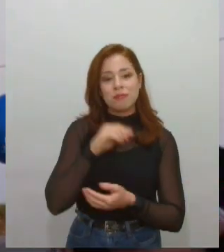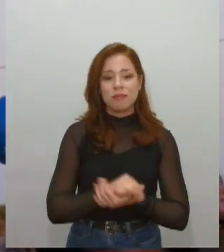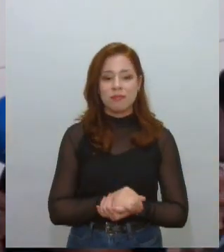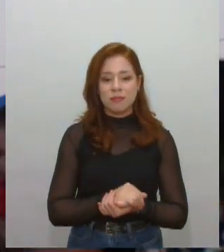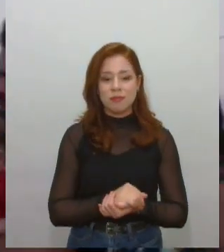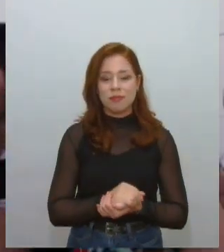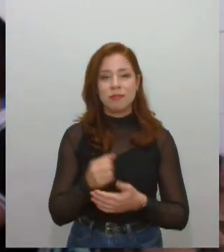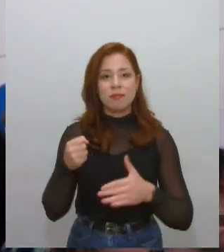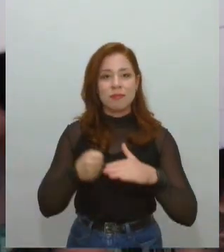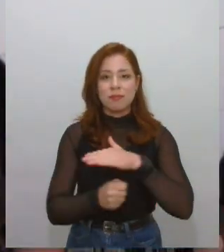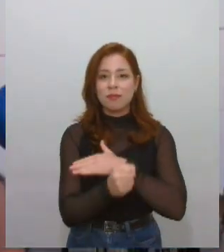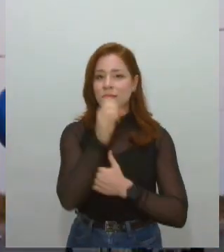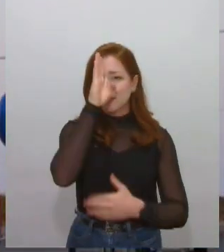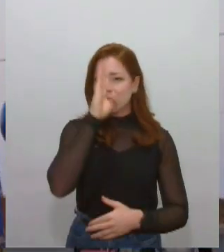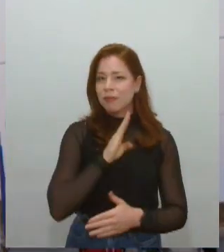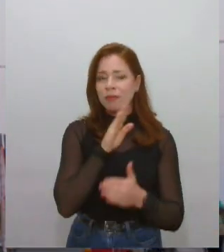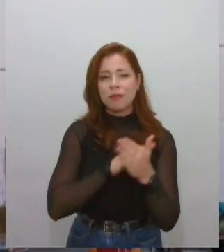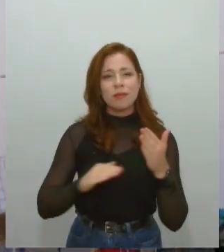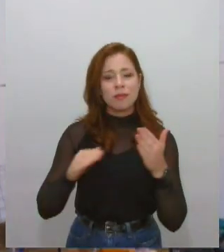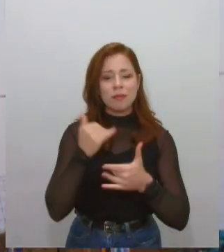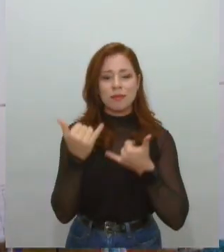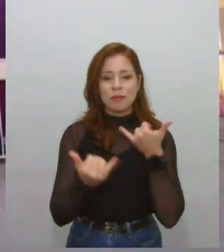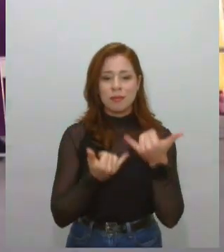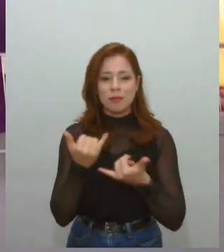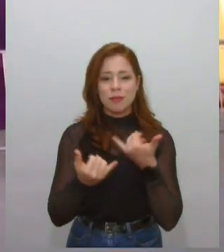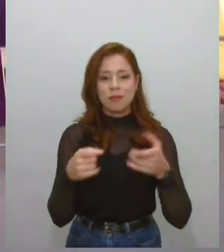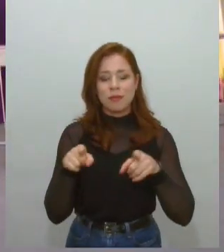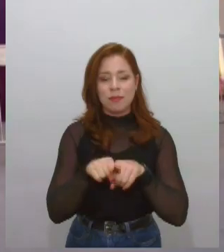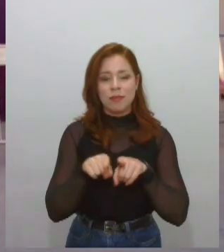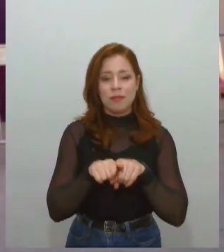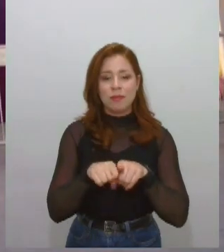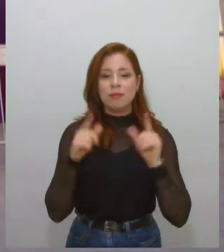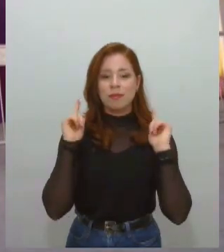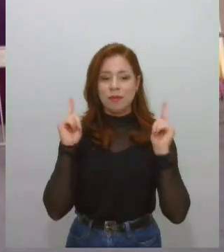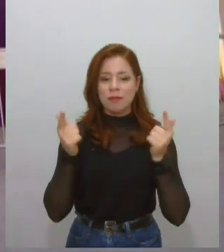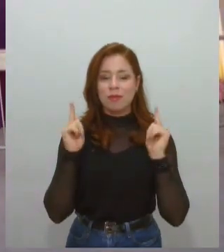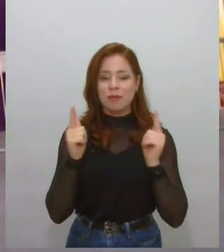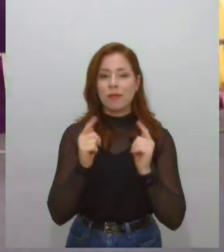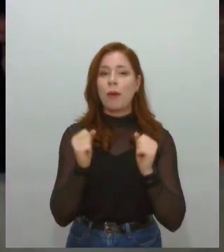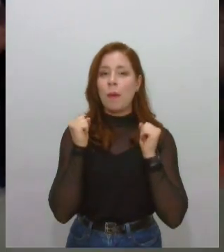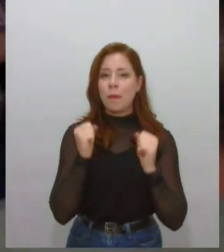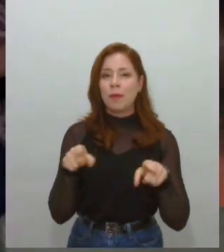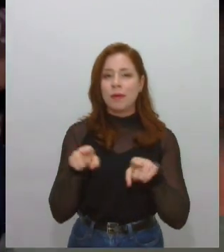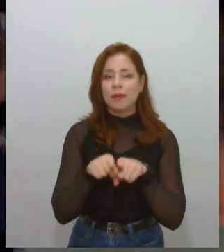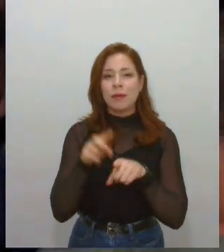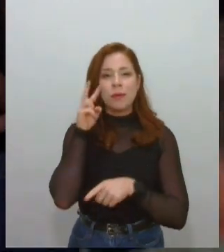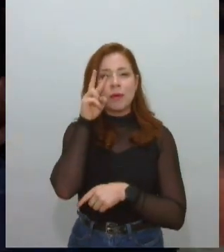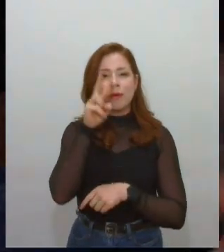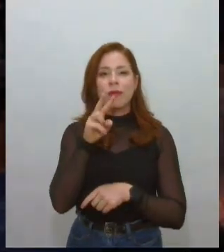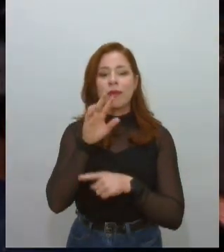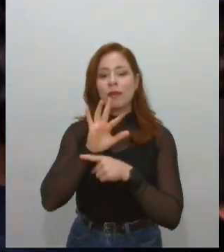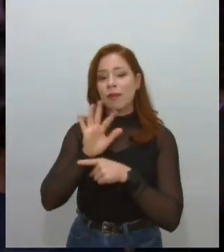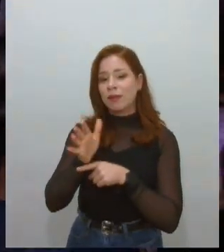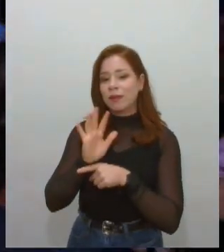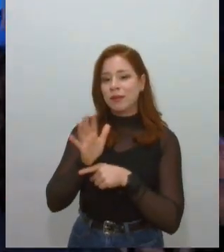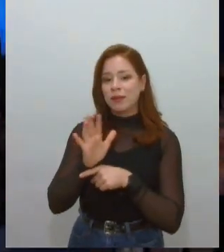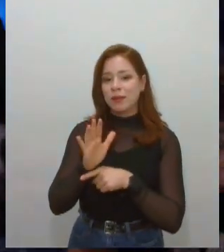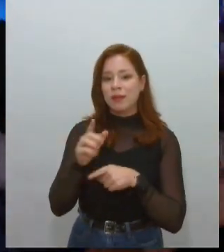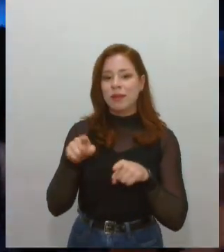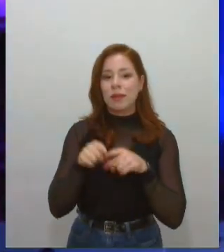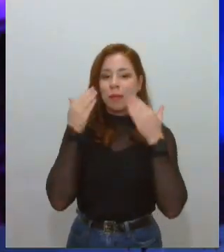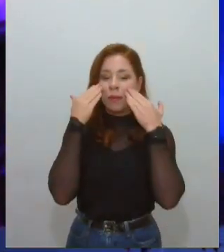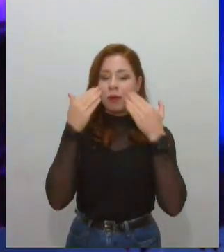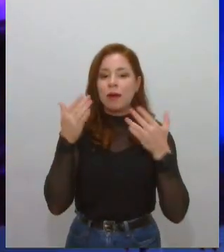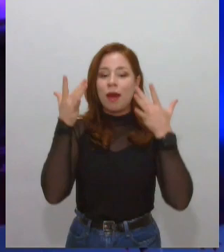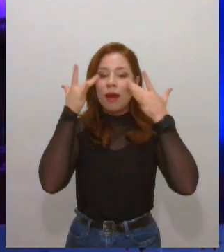em todos os brinquedos, além do parque de diversões, o público poderá assistir sessões de cinema, apresentações teatrais e